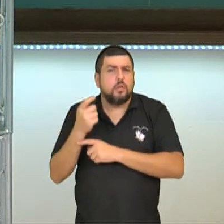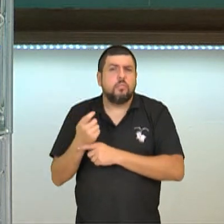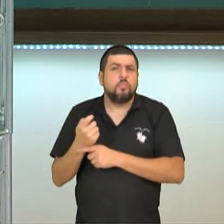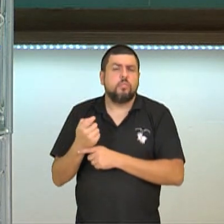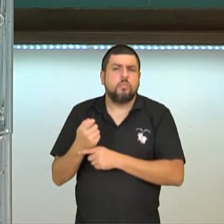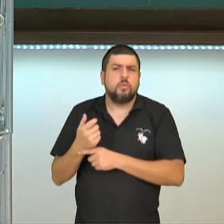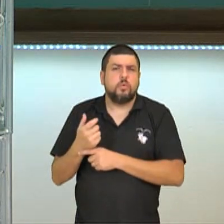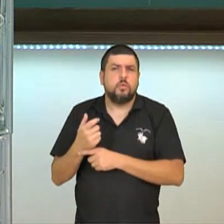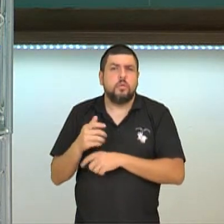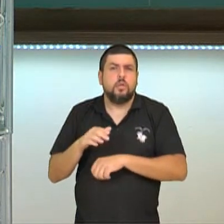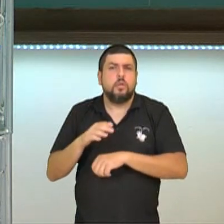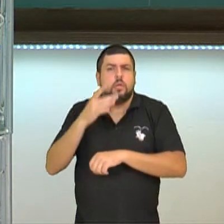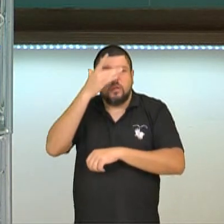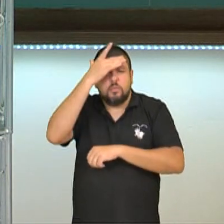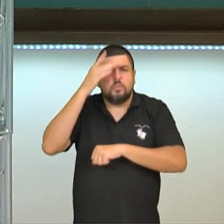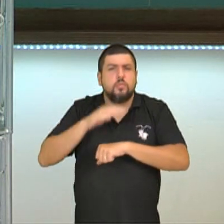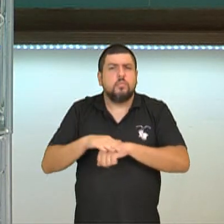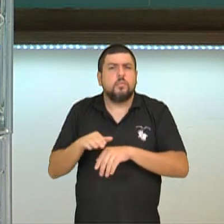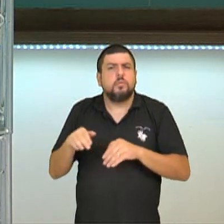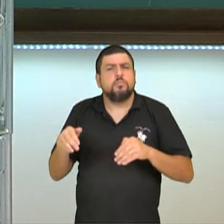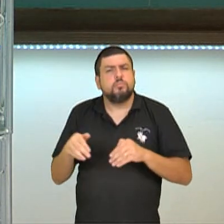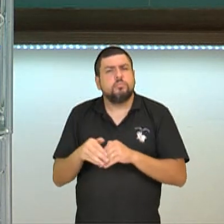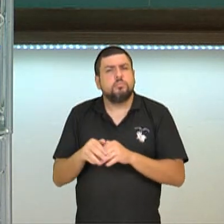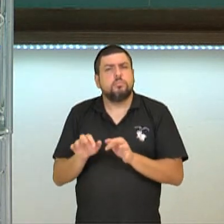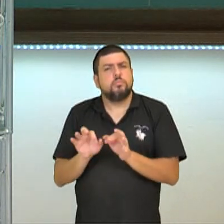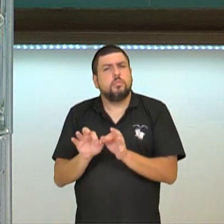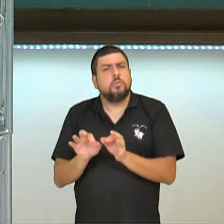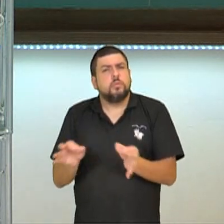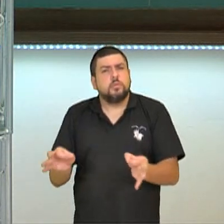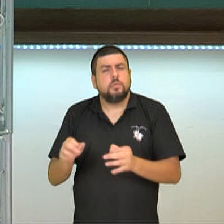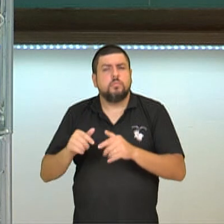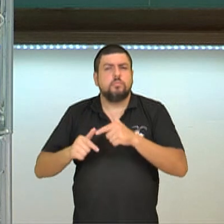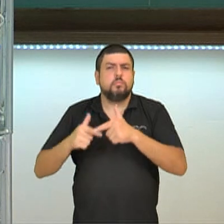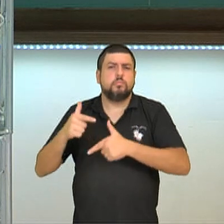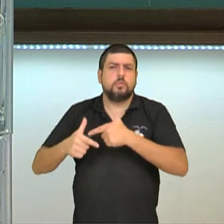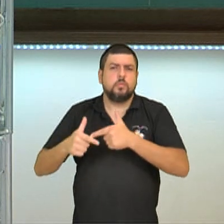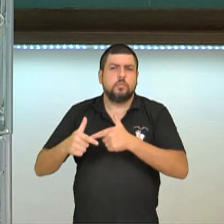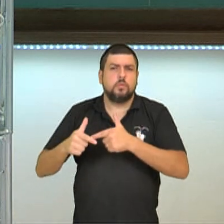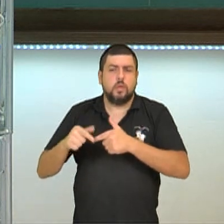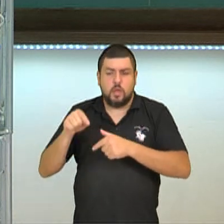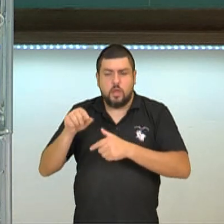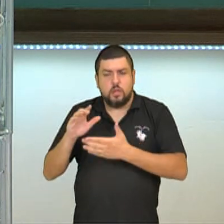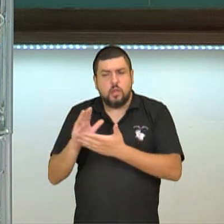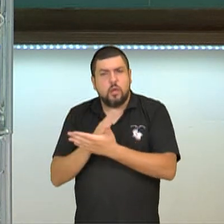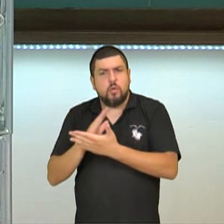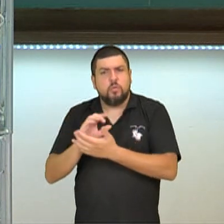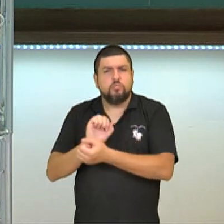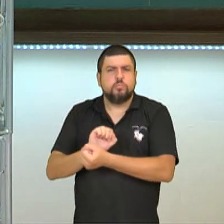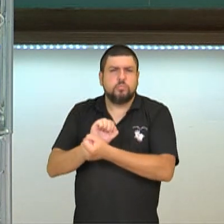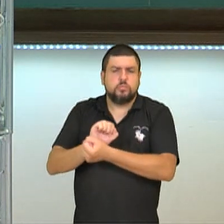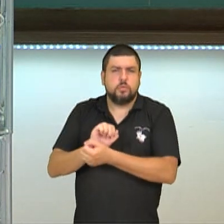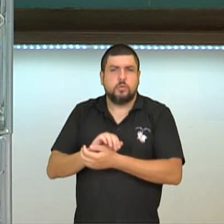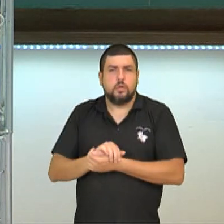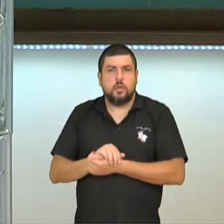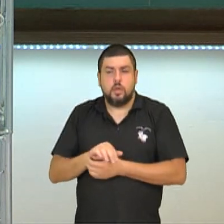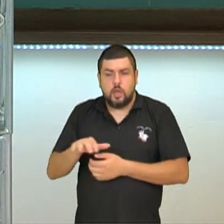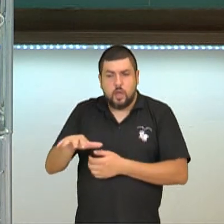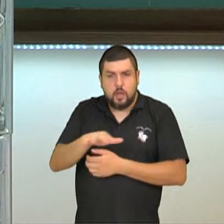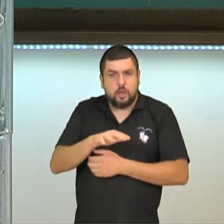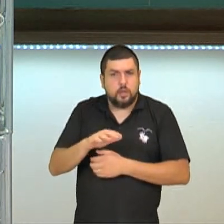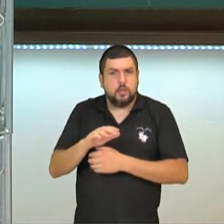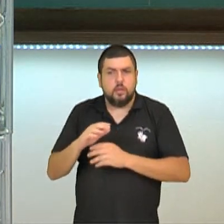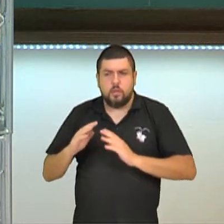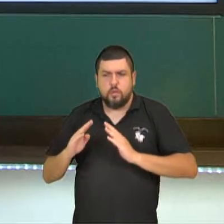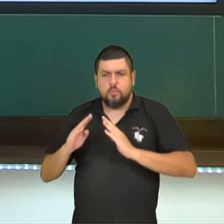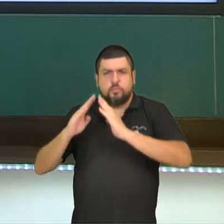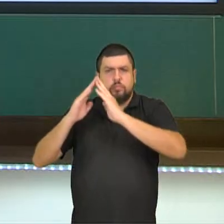Pessoas mais humildes, trabalhadores, camponeses, escravizados. Não tem pirâmides deles. Vocês conhecem,